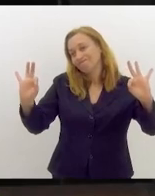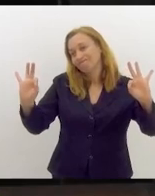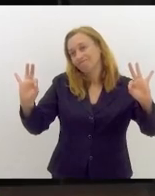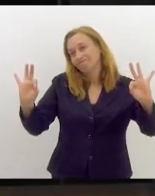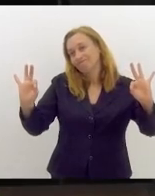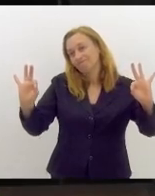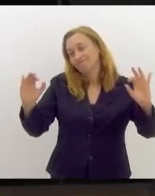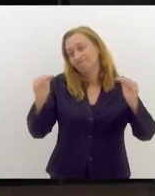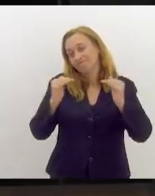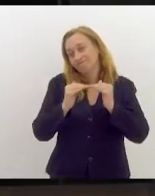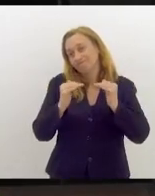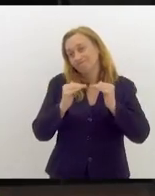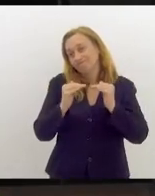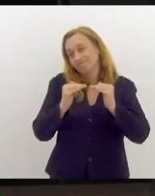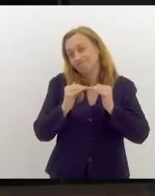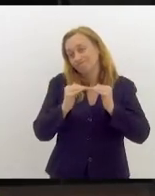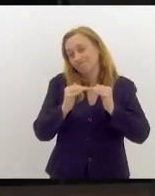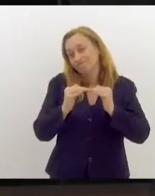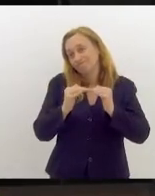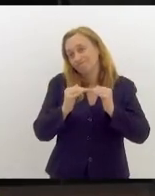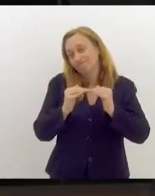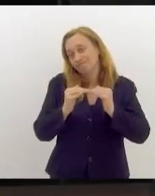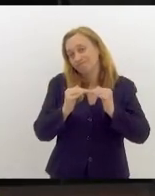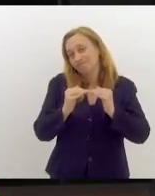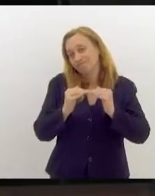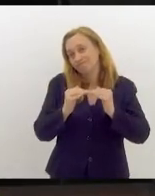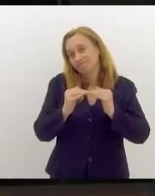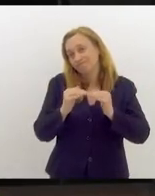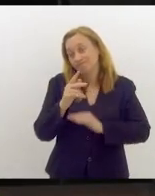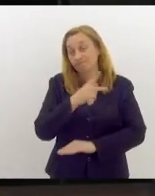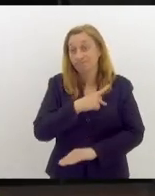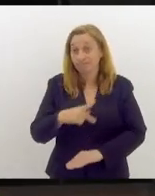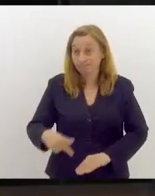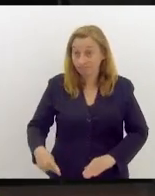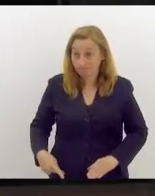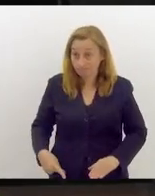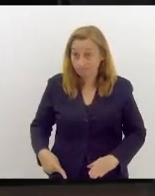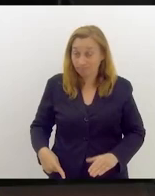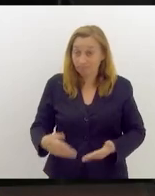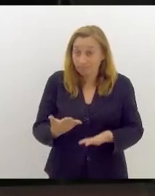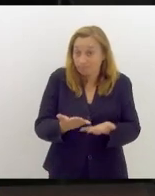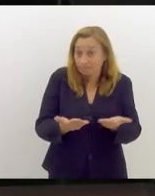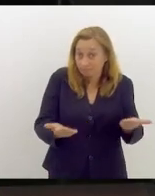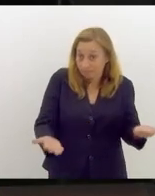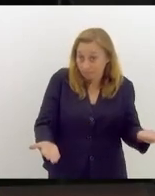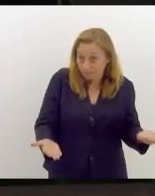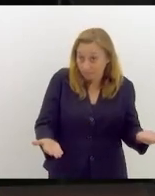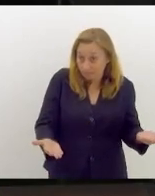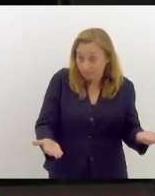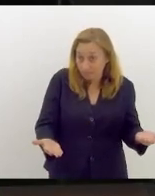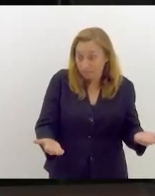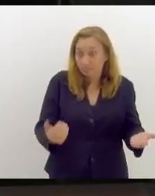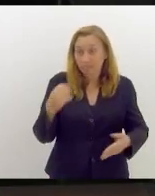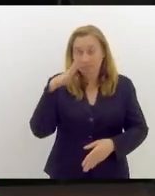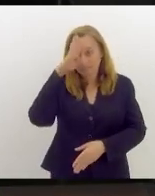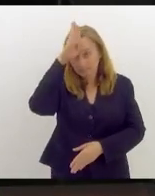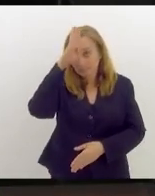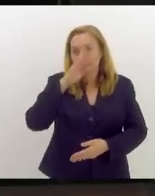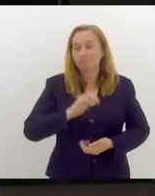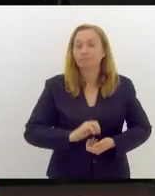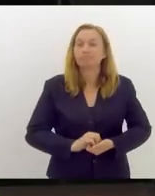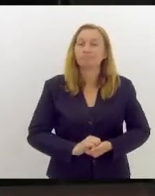concordo com o presidente derrotado Jair bolsonaro